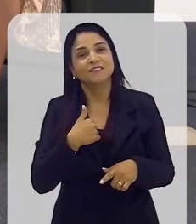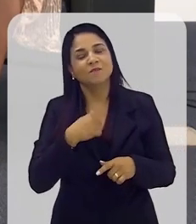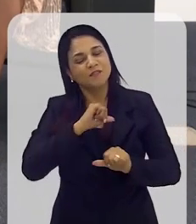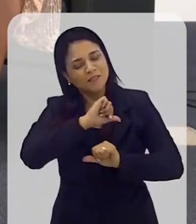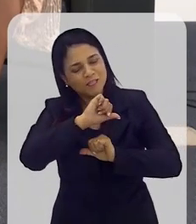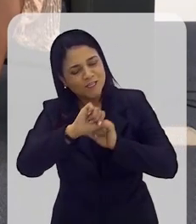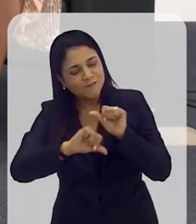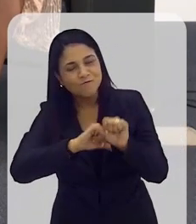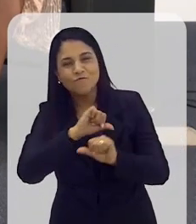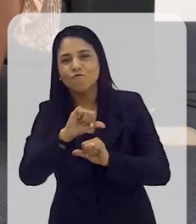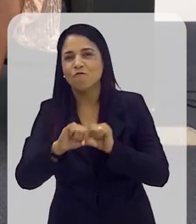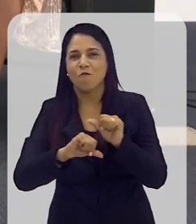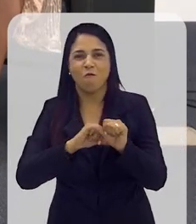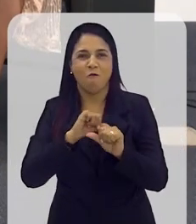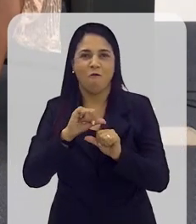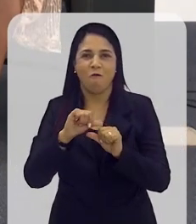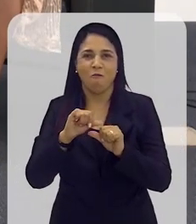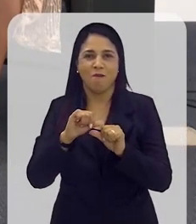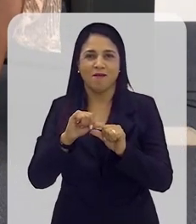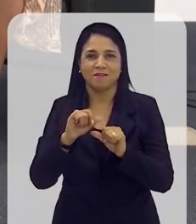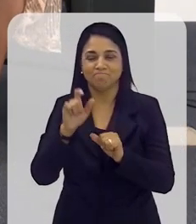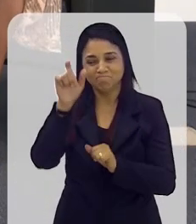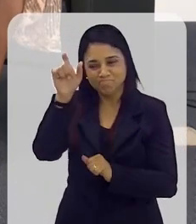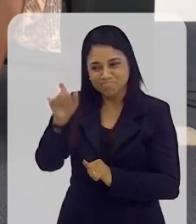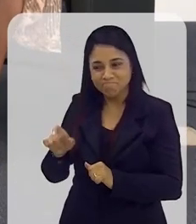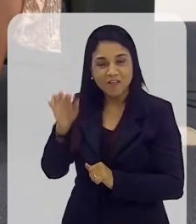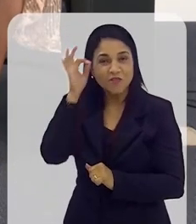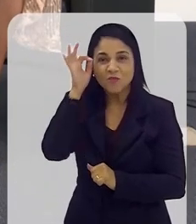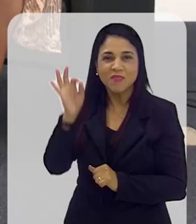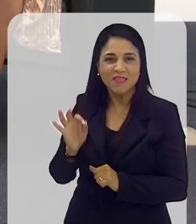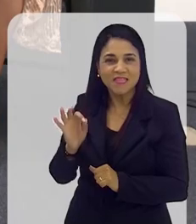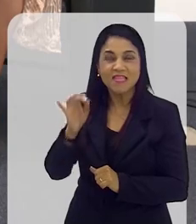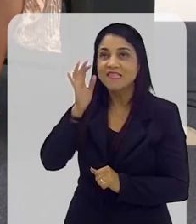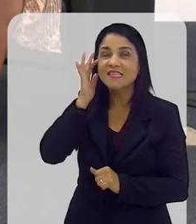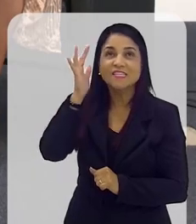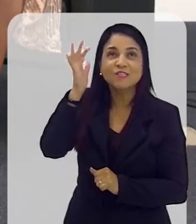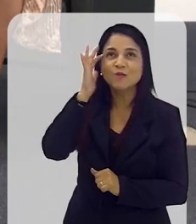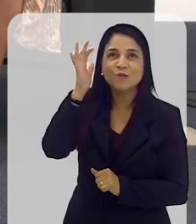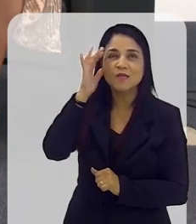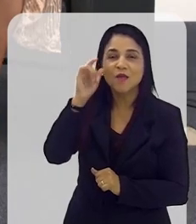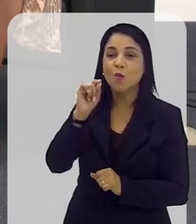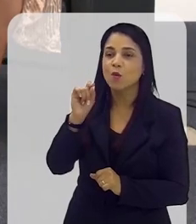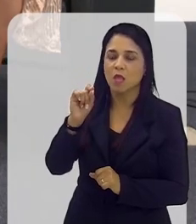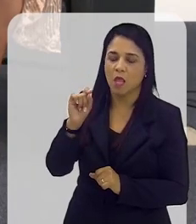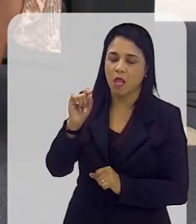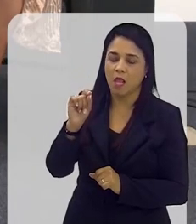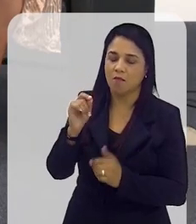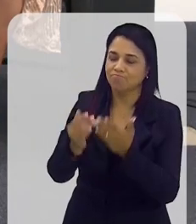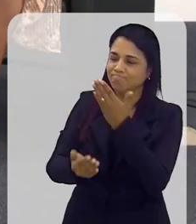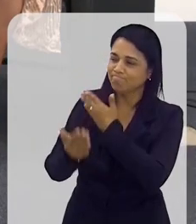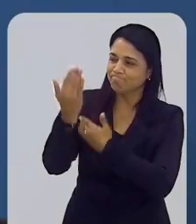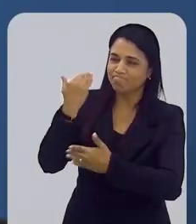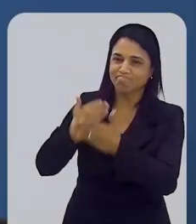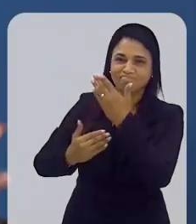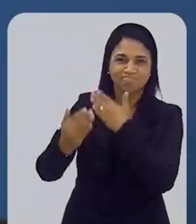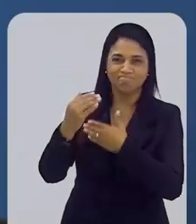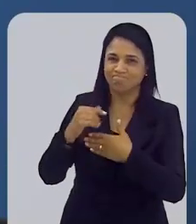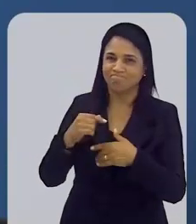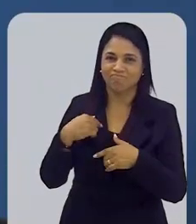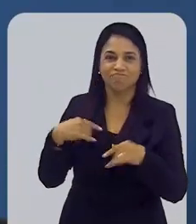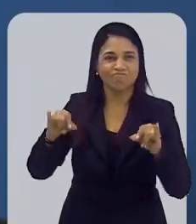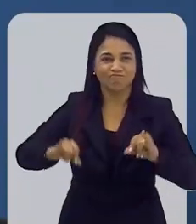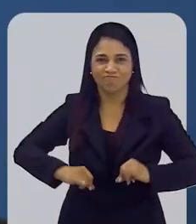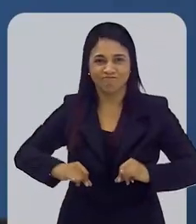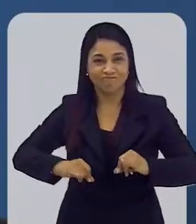muito transformador, assim, delas não entenderem, nem saberem, nem sonharem do que eu passei e que eu espero que elas